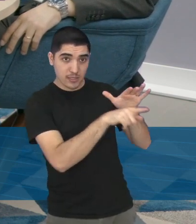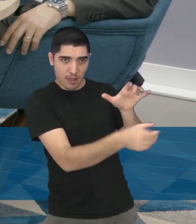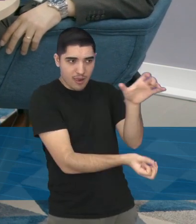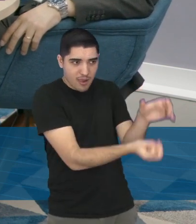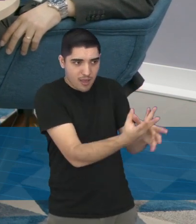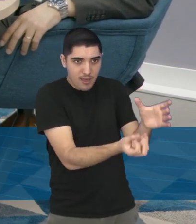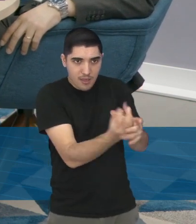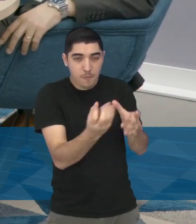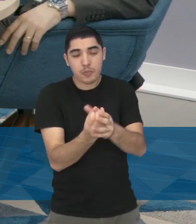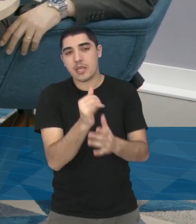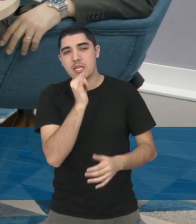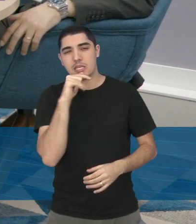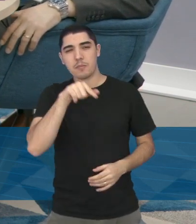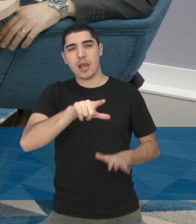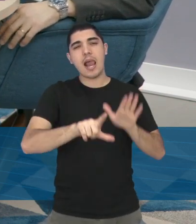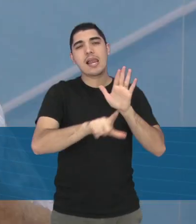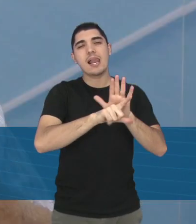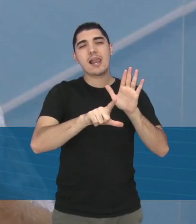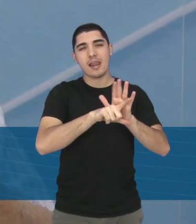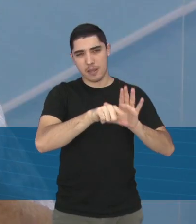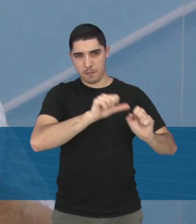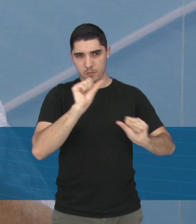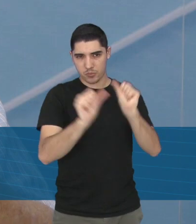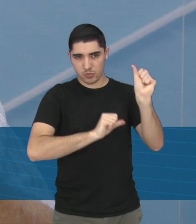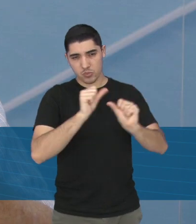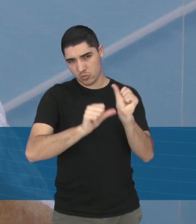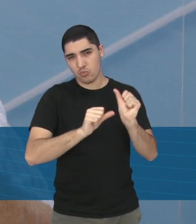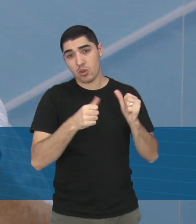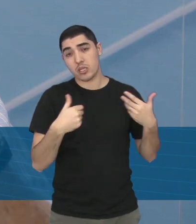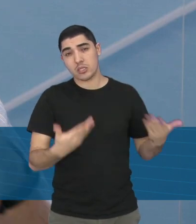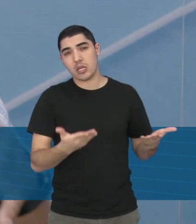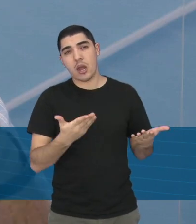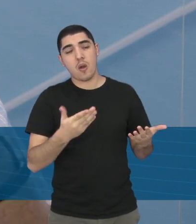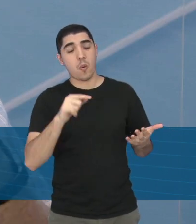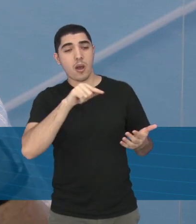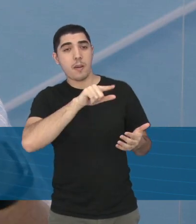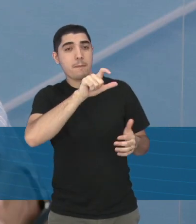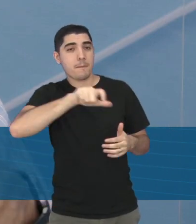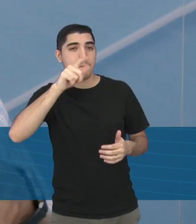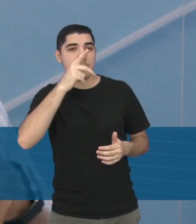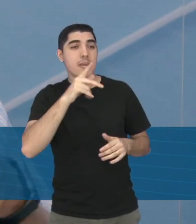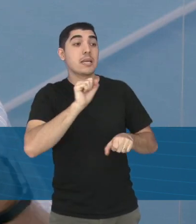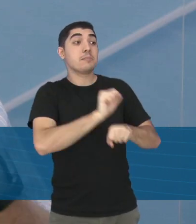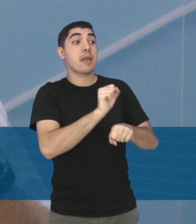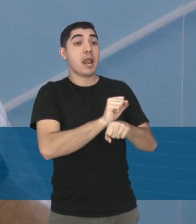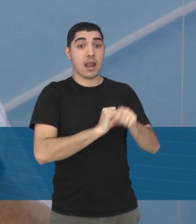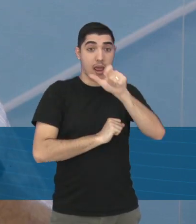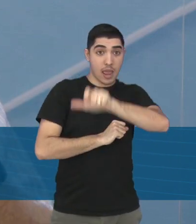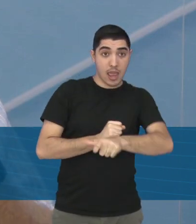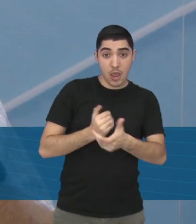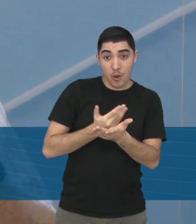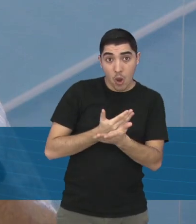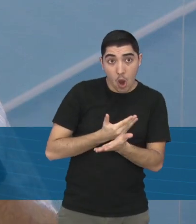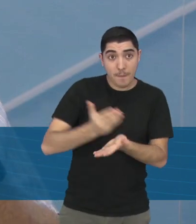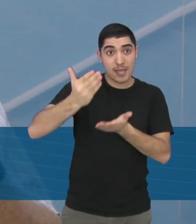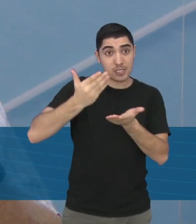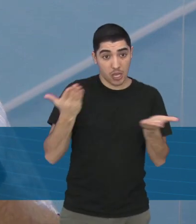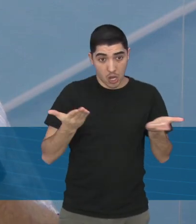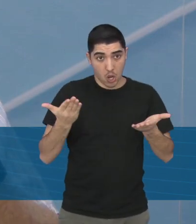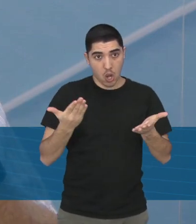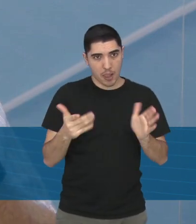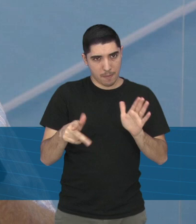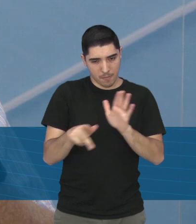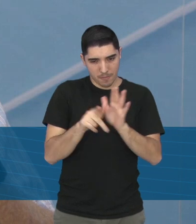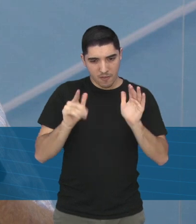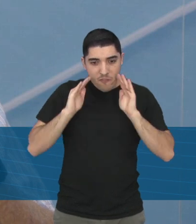esse crescimento que nós tivemos das MEIs, por exemplo, agora, ele espera que as pessoas começaram como informais, estão se transformando em informais, a partir do